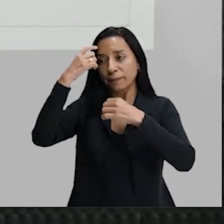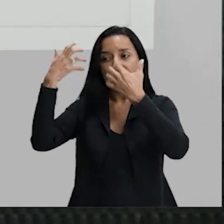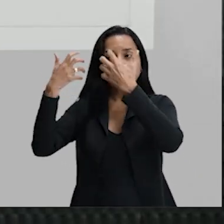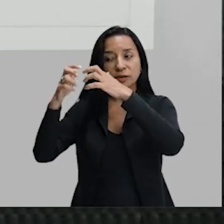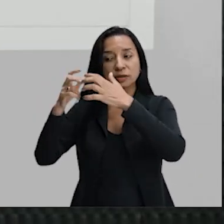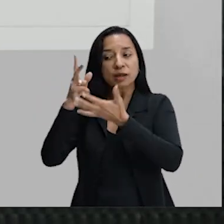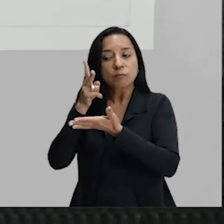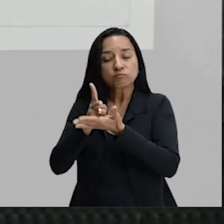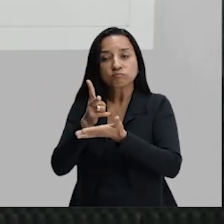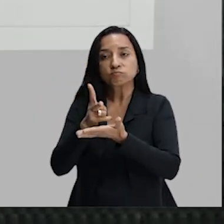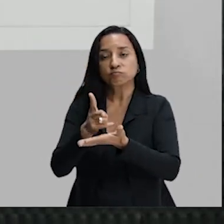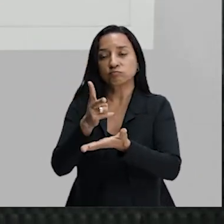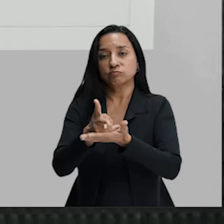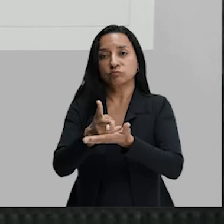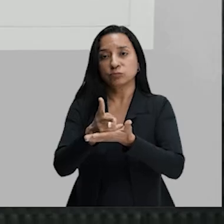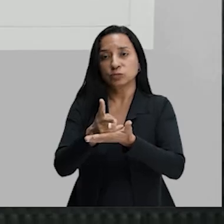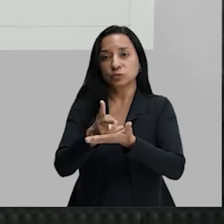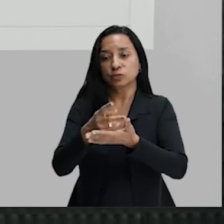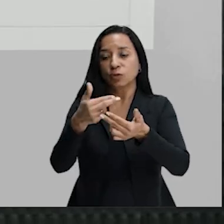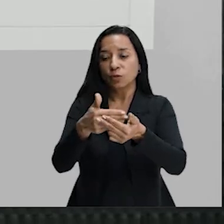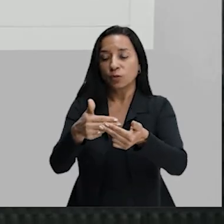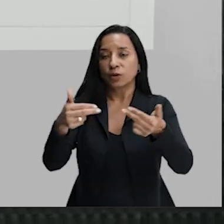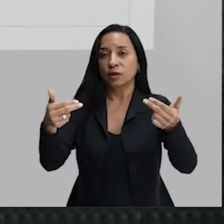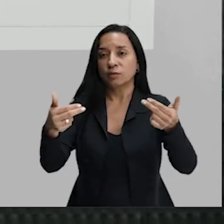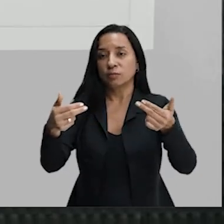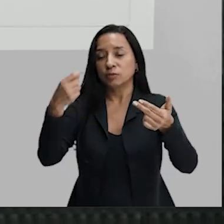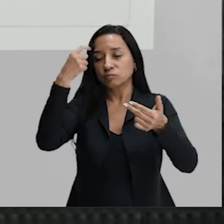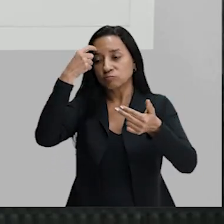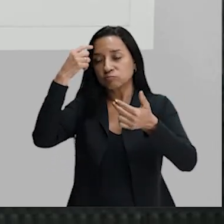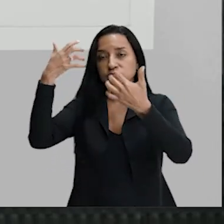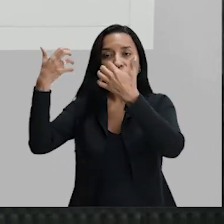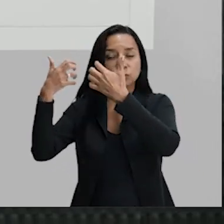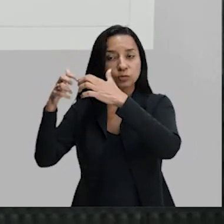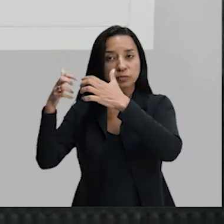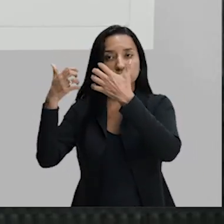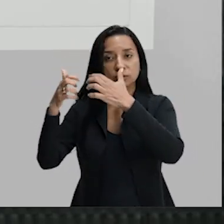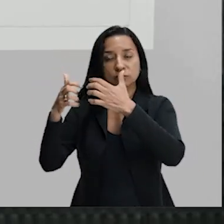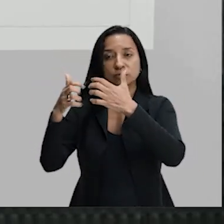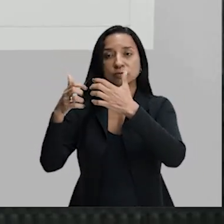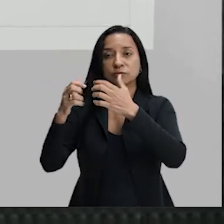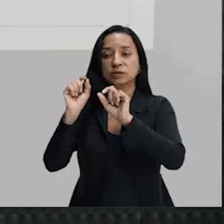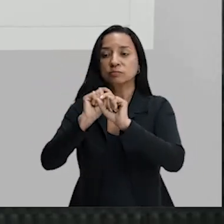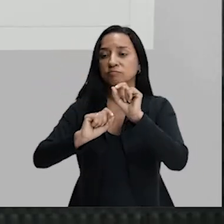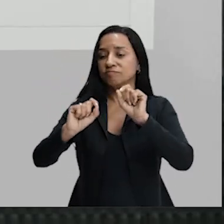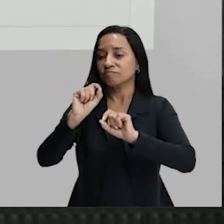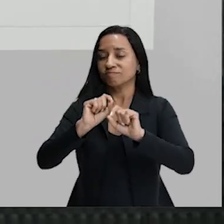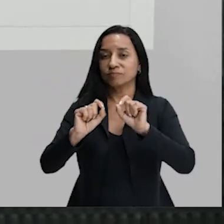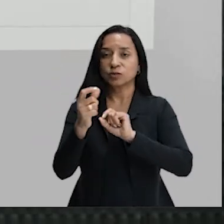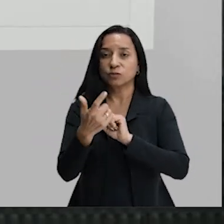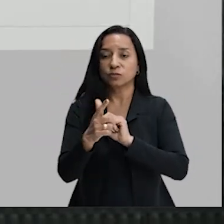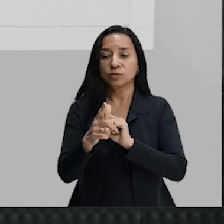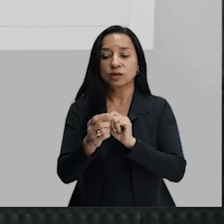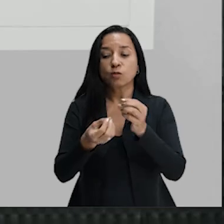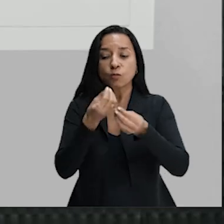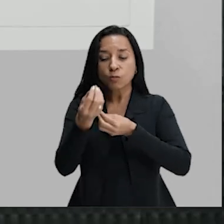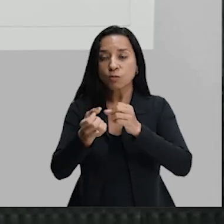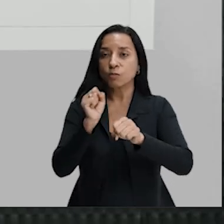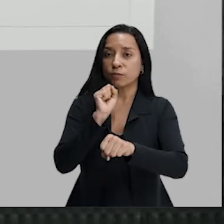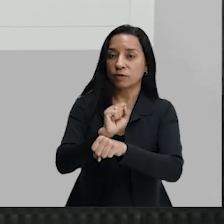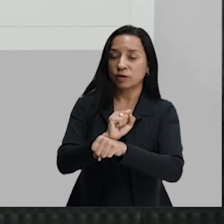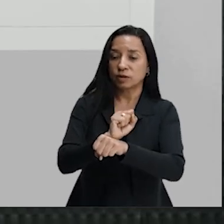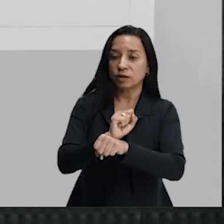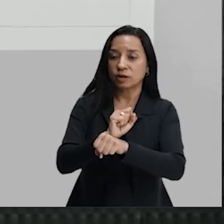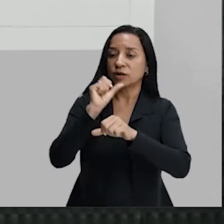contínuo, este elemento do pensar, certo? Que não tem como parar e